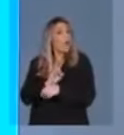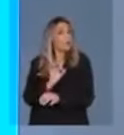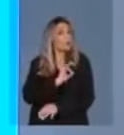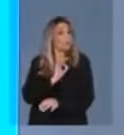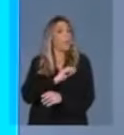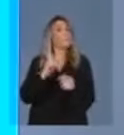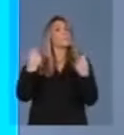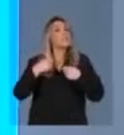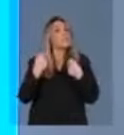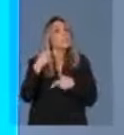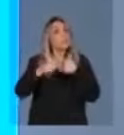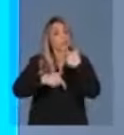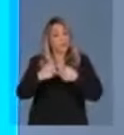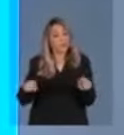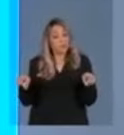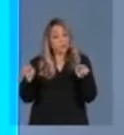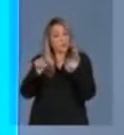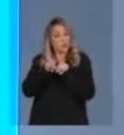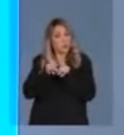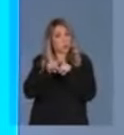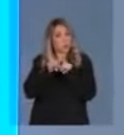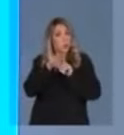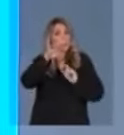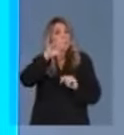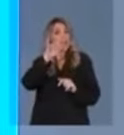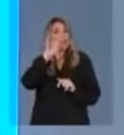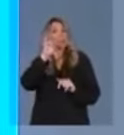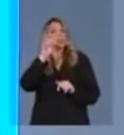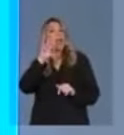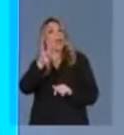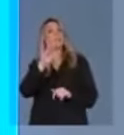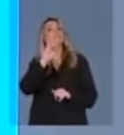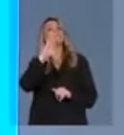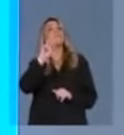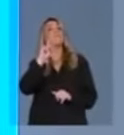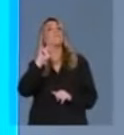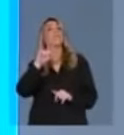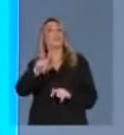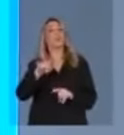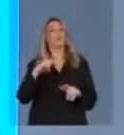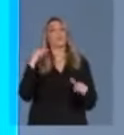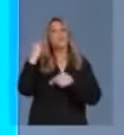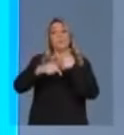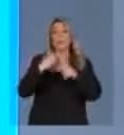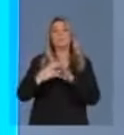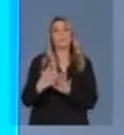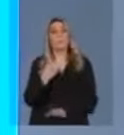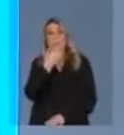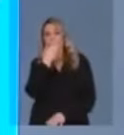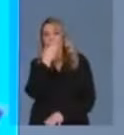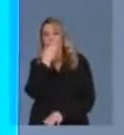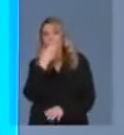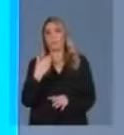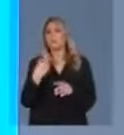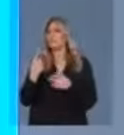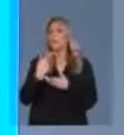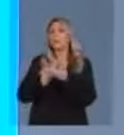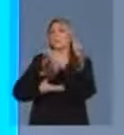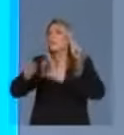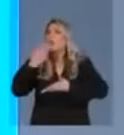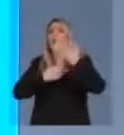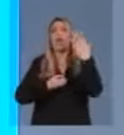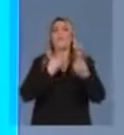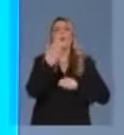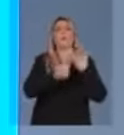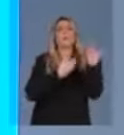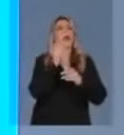integrada com a polícia militar e a polícia civil equipada com um rádio para Que ela possa dizer pras polícias o que tá acontecendo